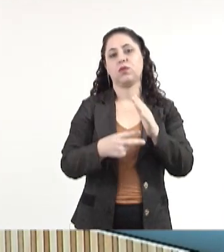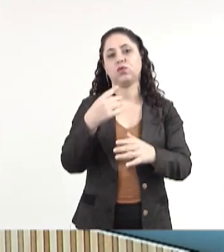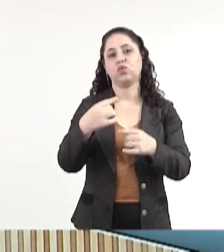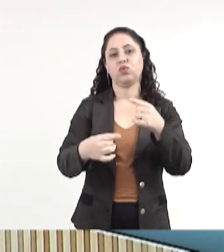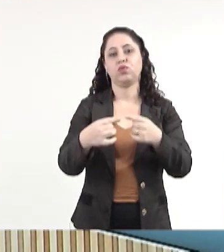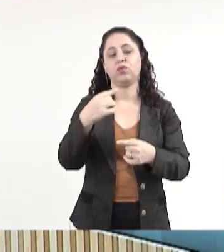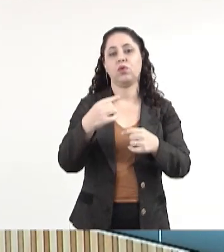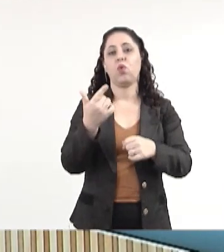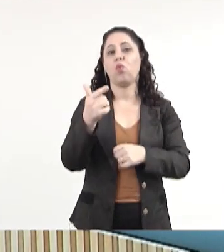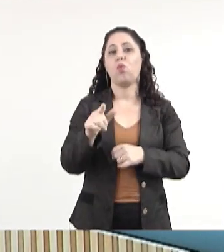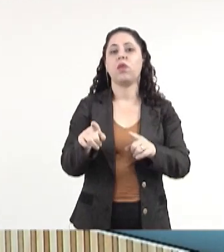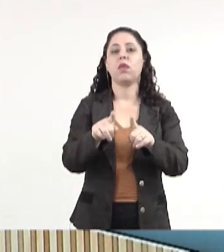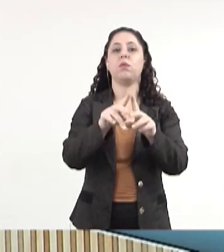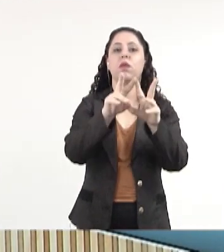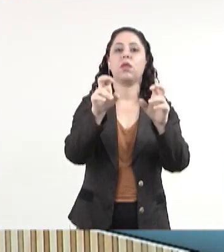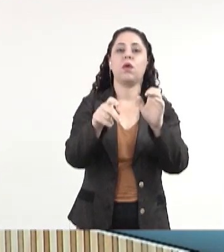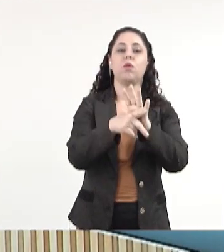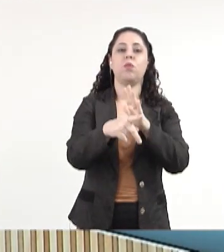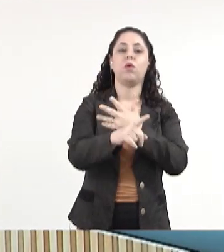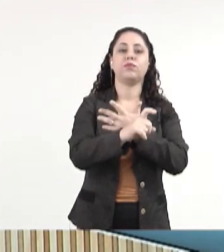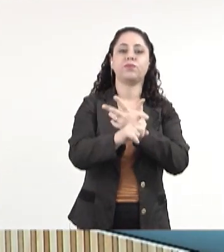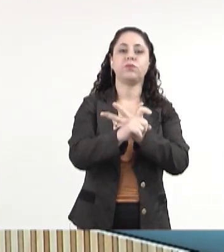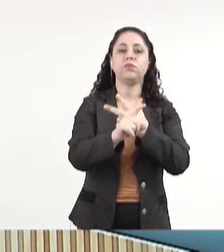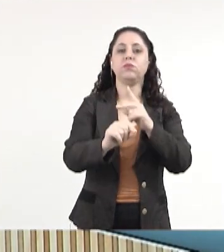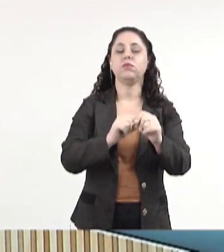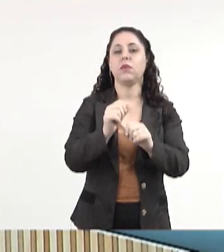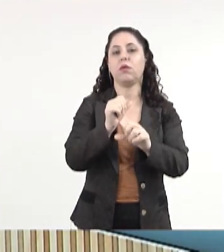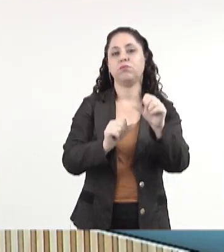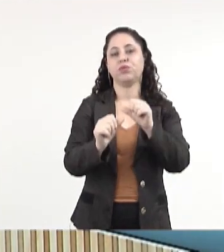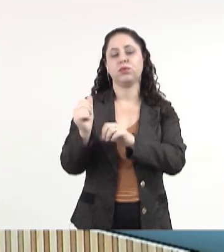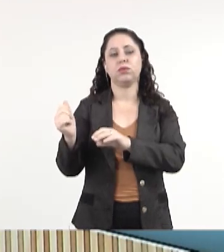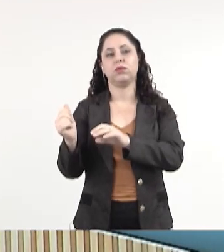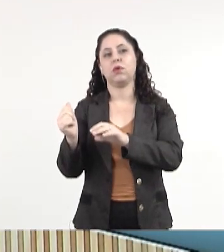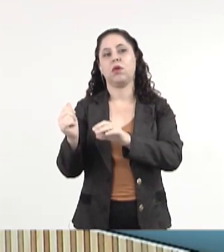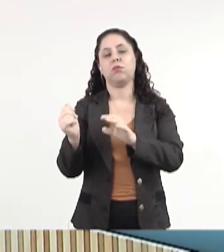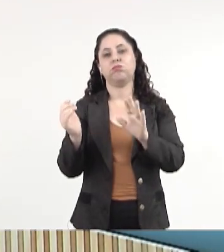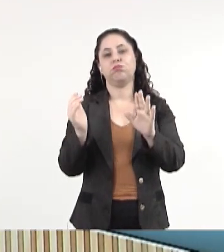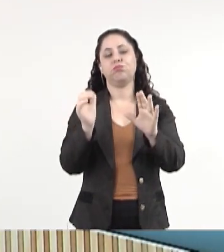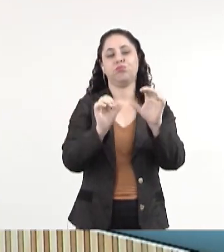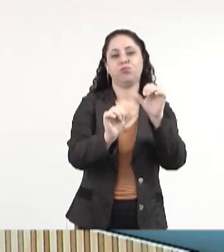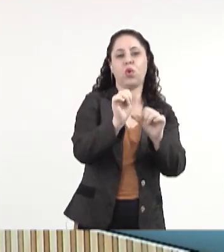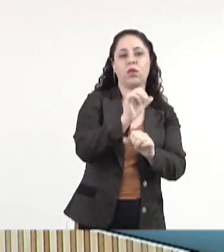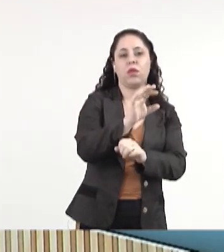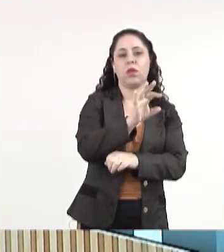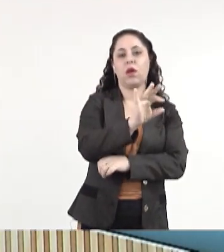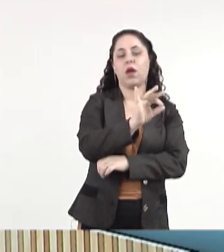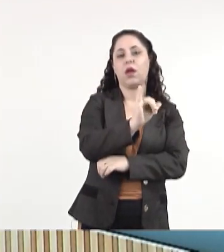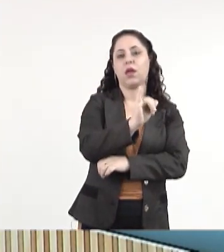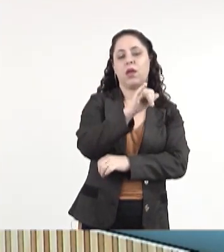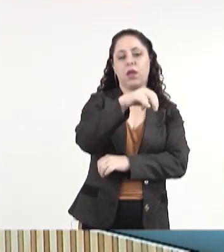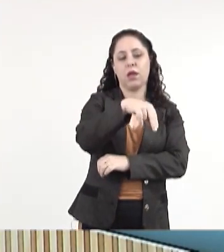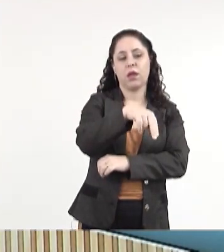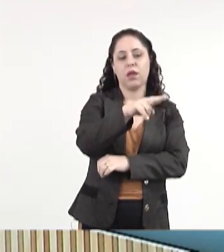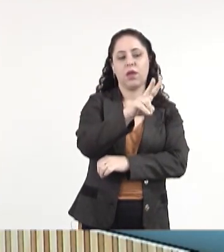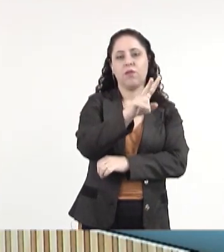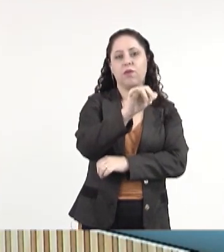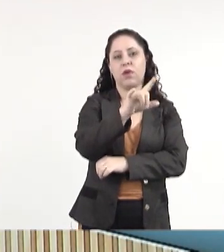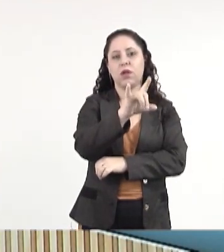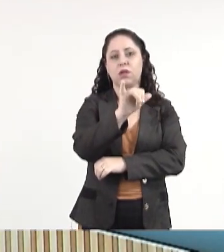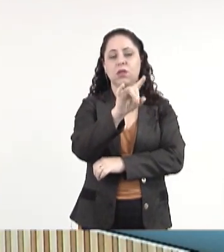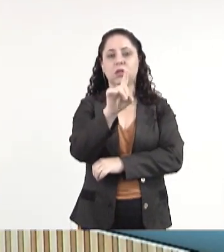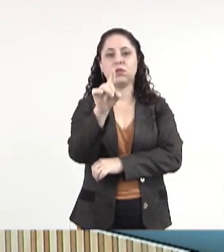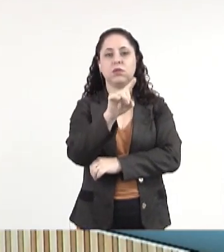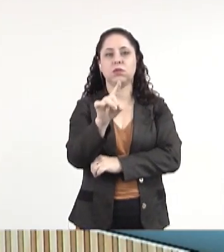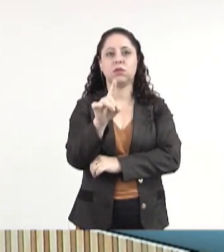segunda discussão, mais uma matéria aí do governo, e que transfere o auxílio invalidez no âmbito do regime próprio de